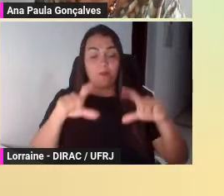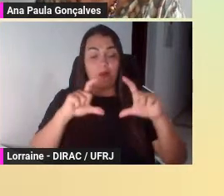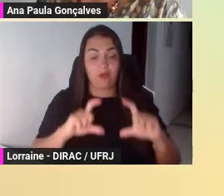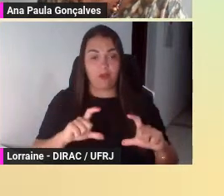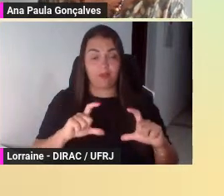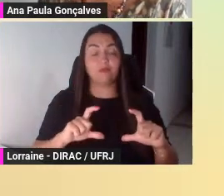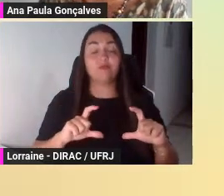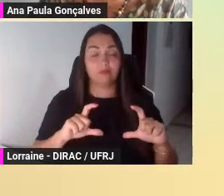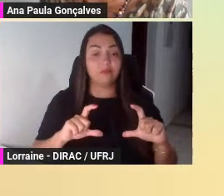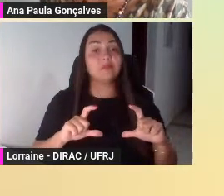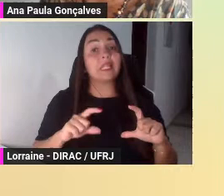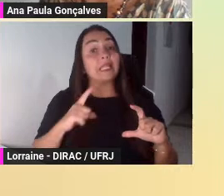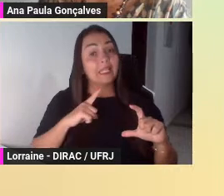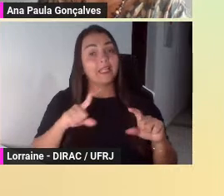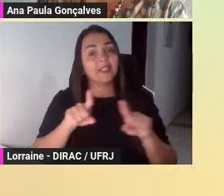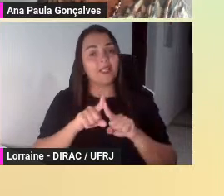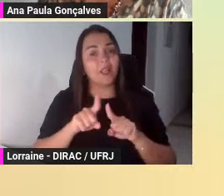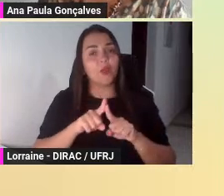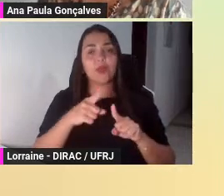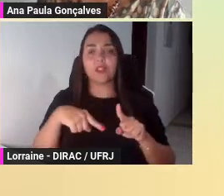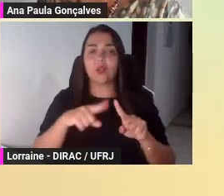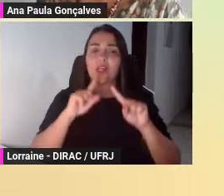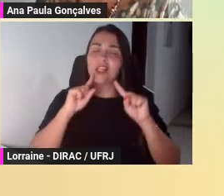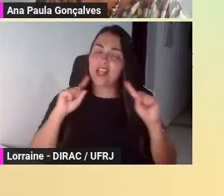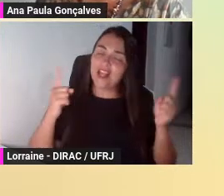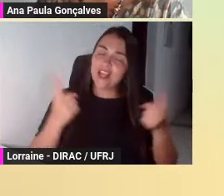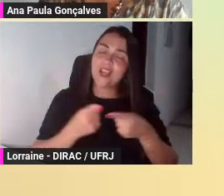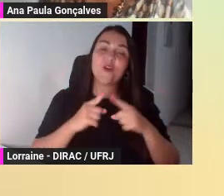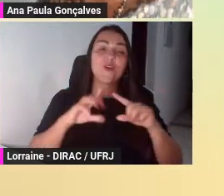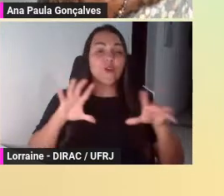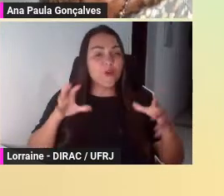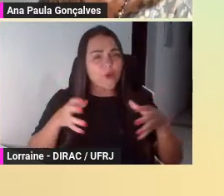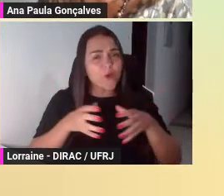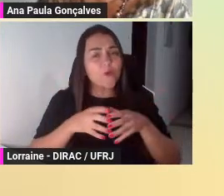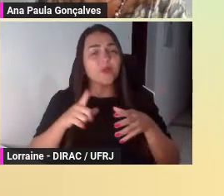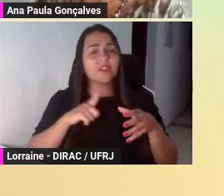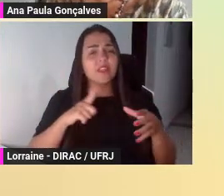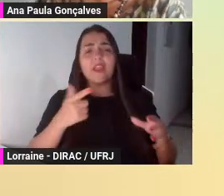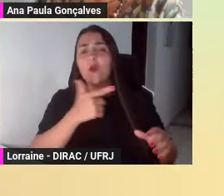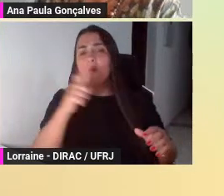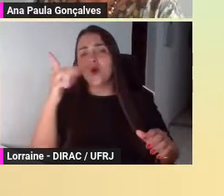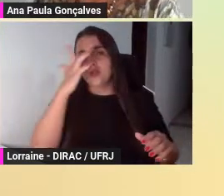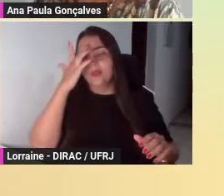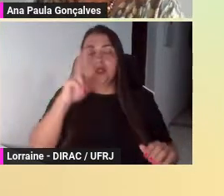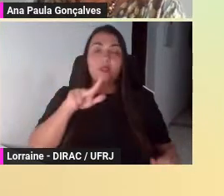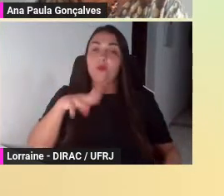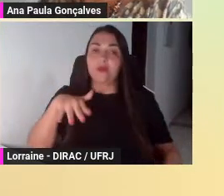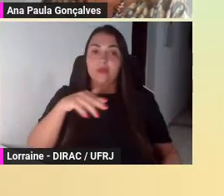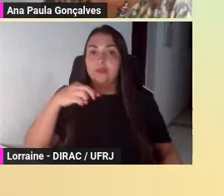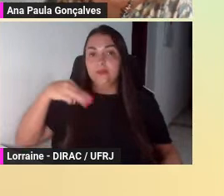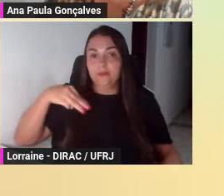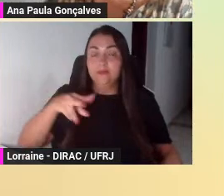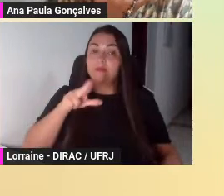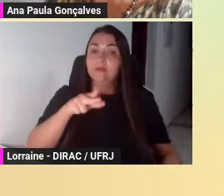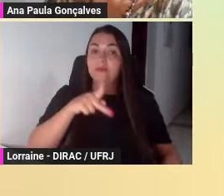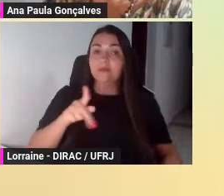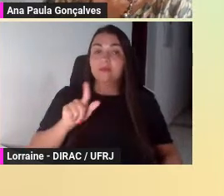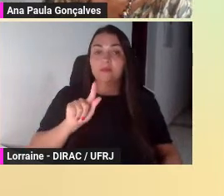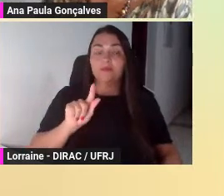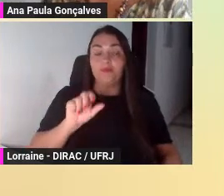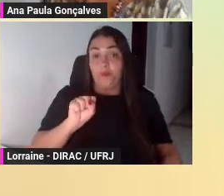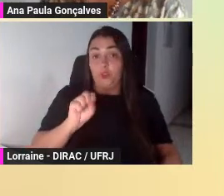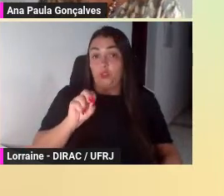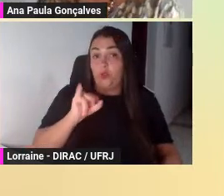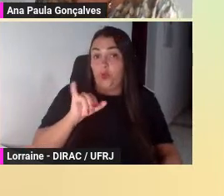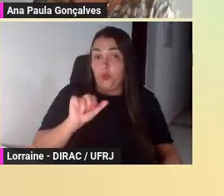gente também se reúne, faz um grupão, e nessa foto tem outras pessoas que não são da matemática, como a professora Sônia Guimarães,